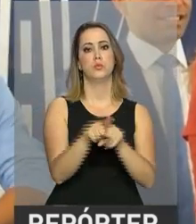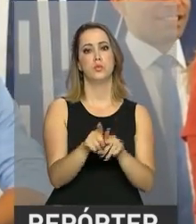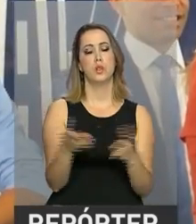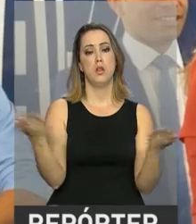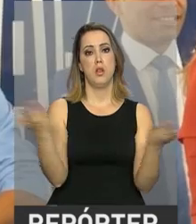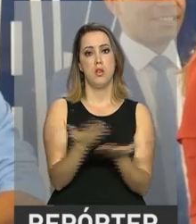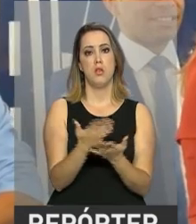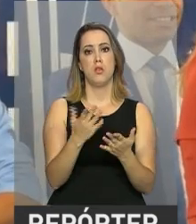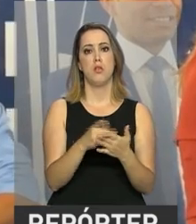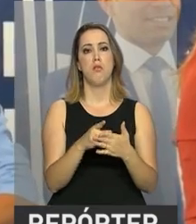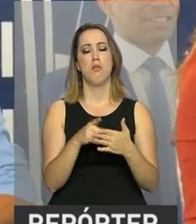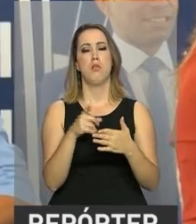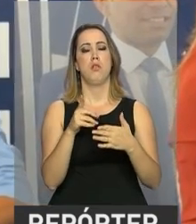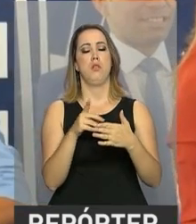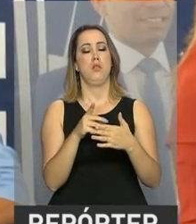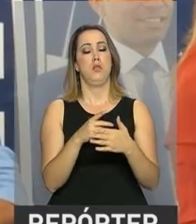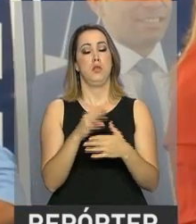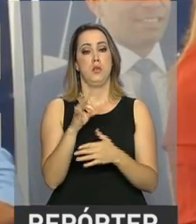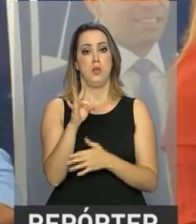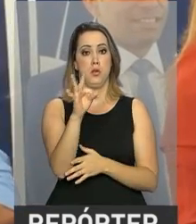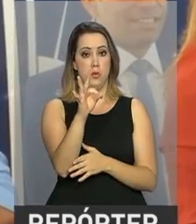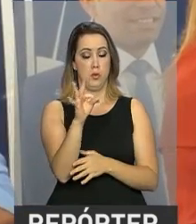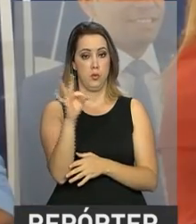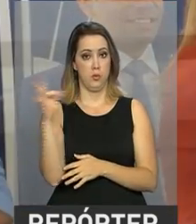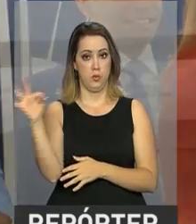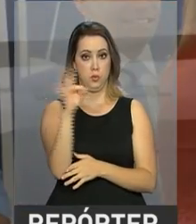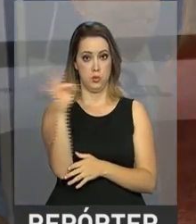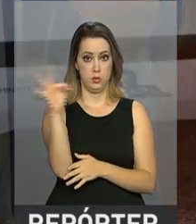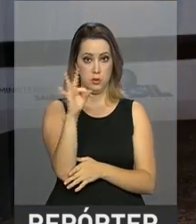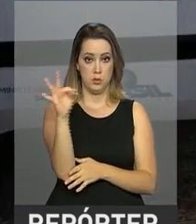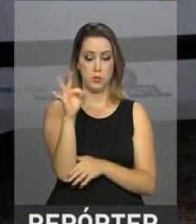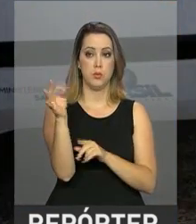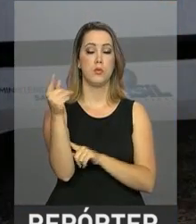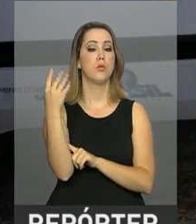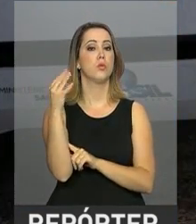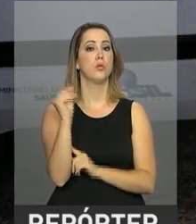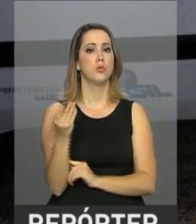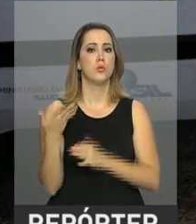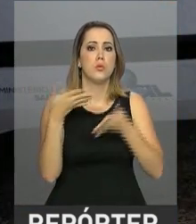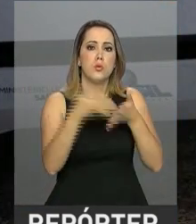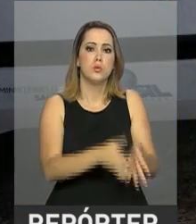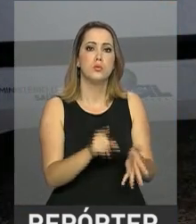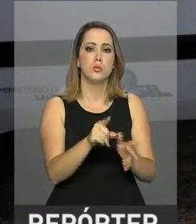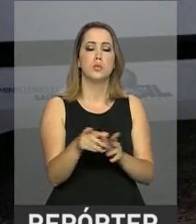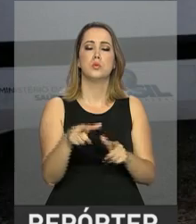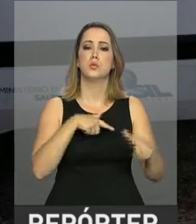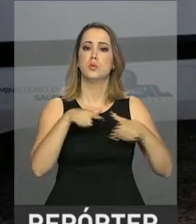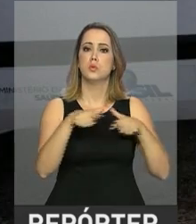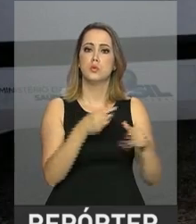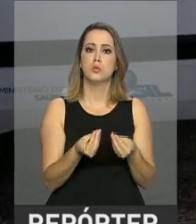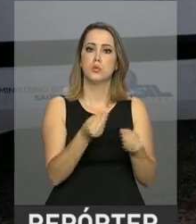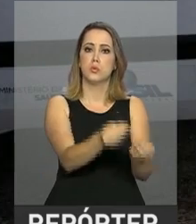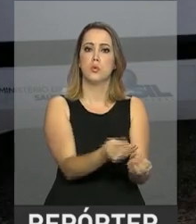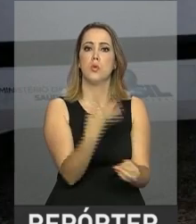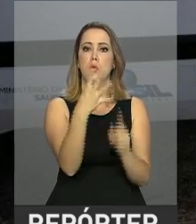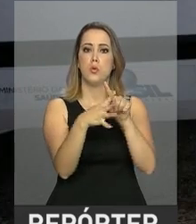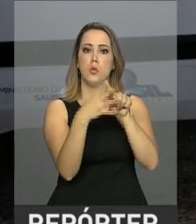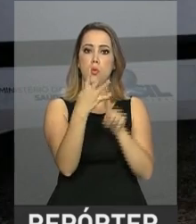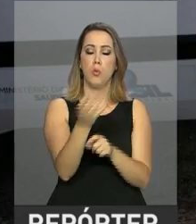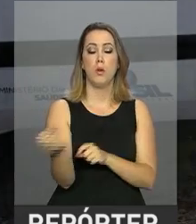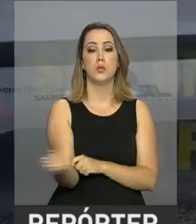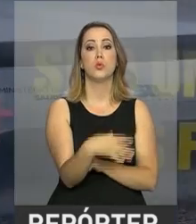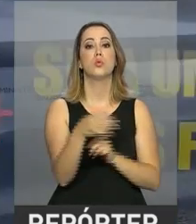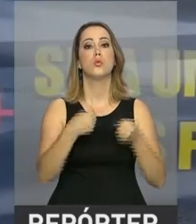Diogo Oliveira, está em Palmas, no Tocantins, onde participou de atividades e entregou 4 viaturas